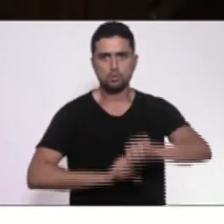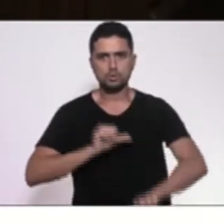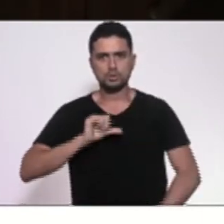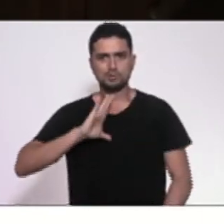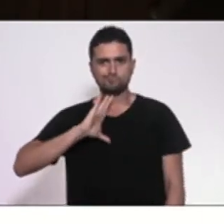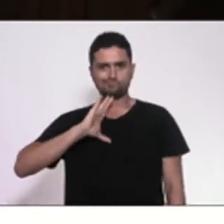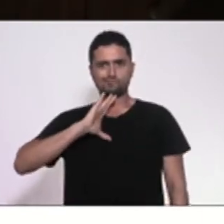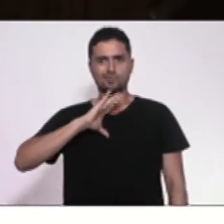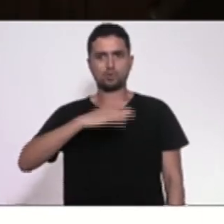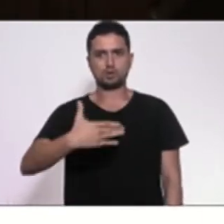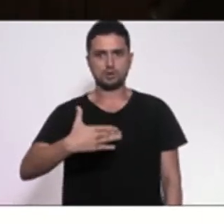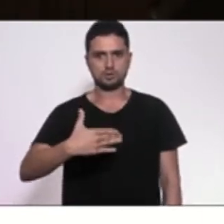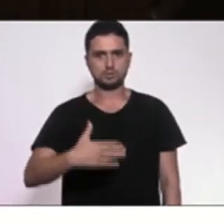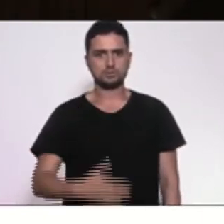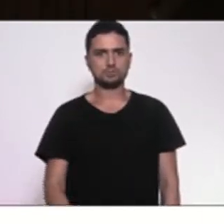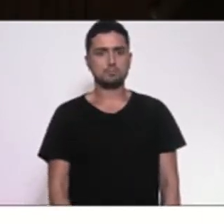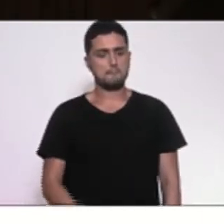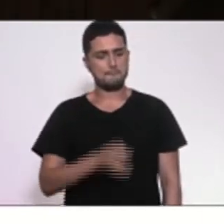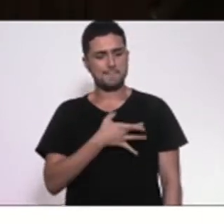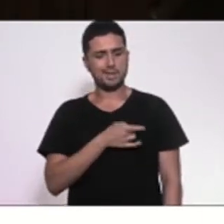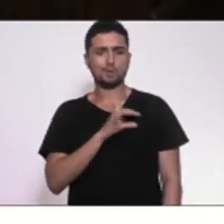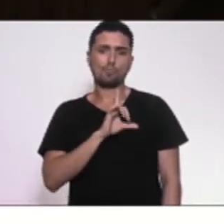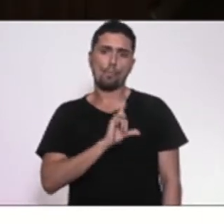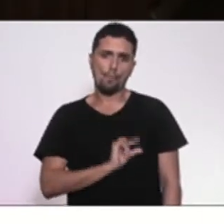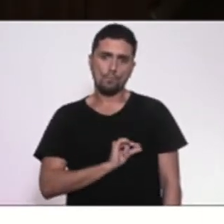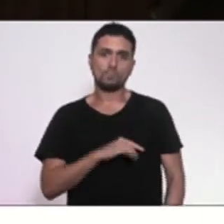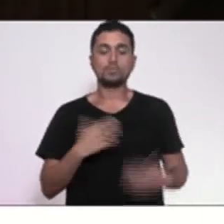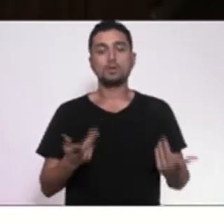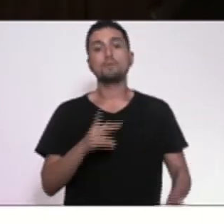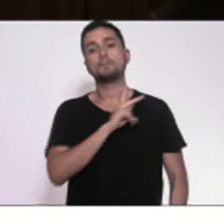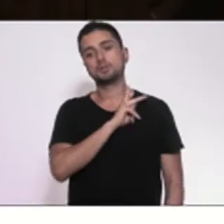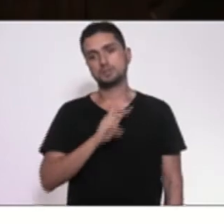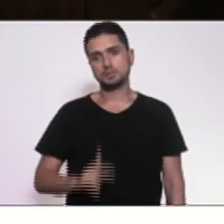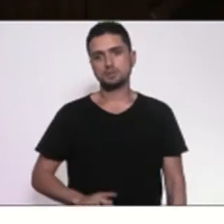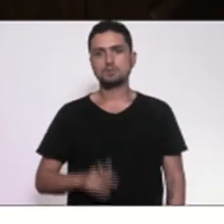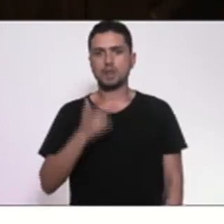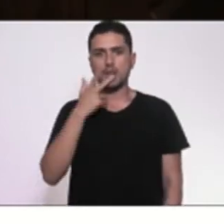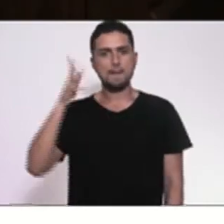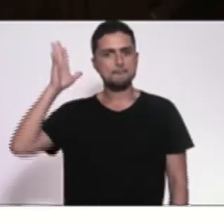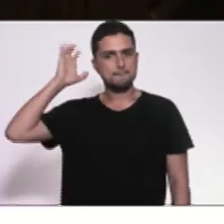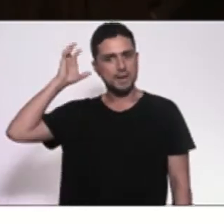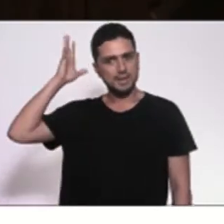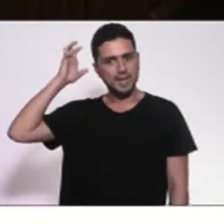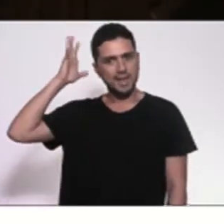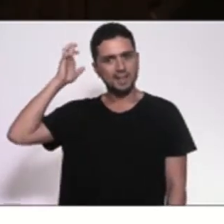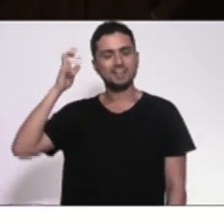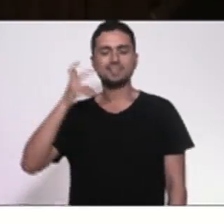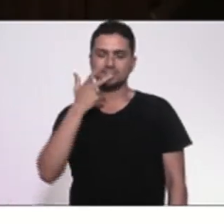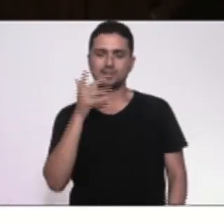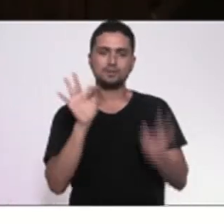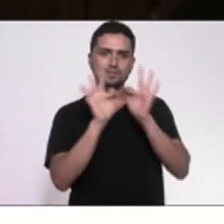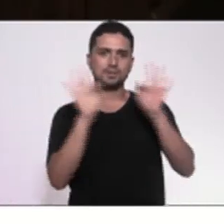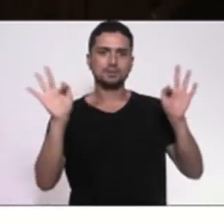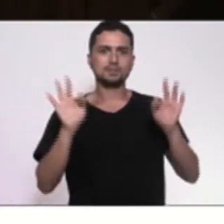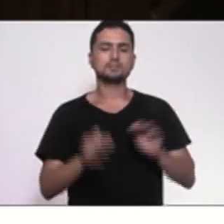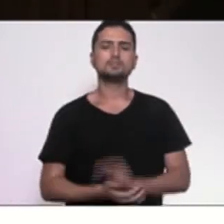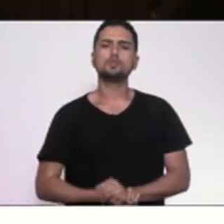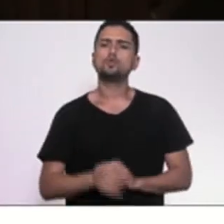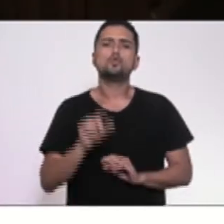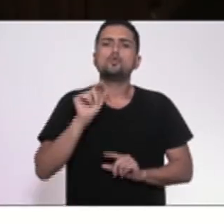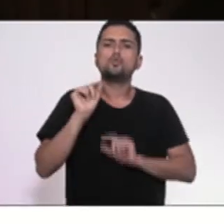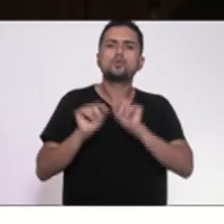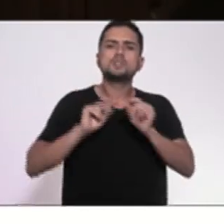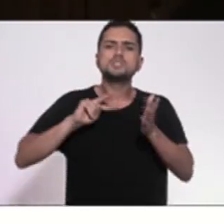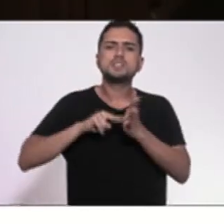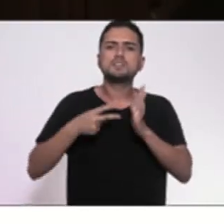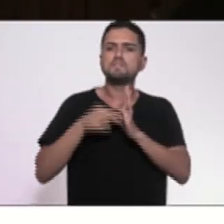menos importante. E aí, senhora presidenta, finalizar com a querida Marielle Franco, que diz: o que é ser mulher? O